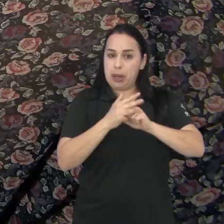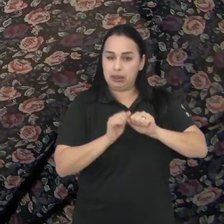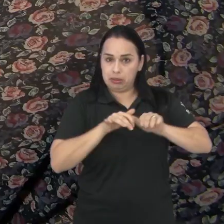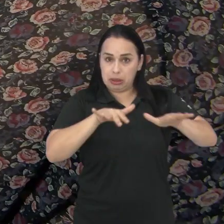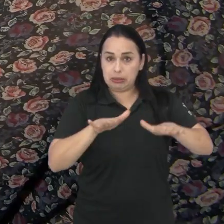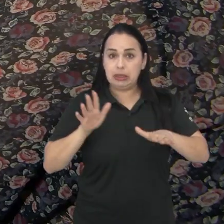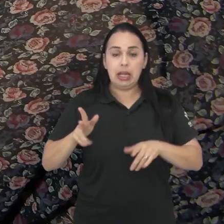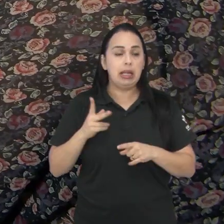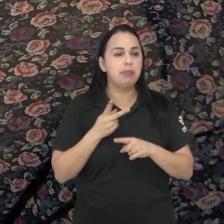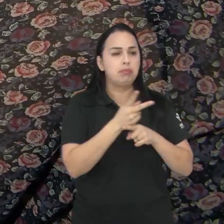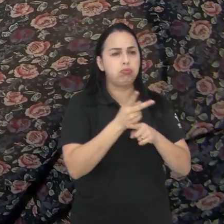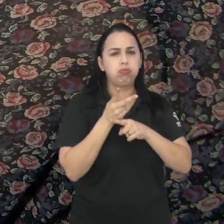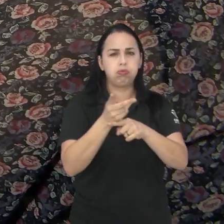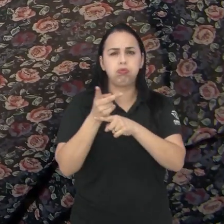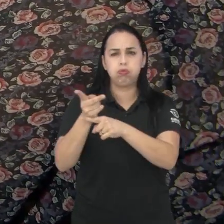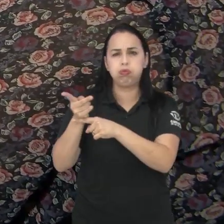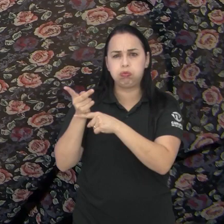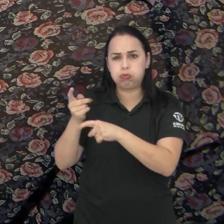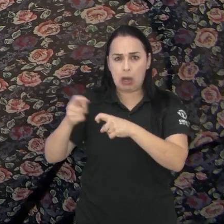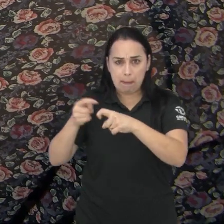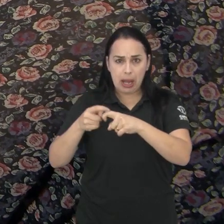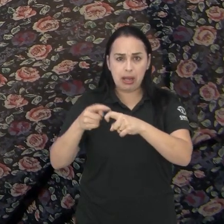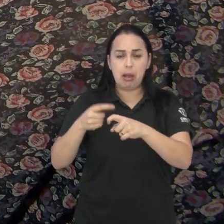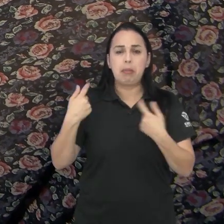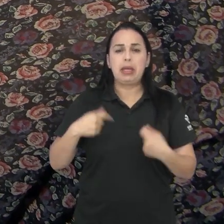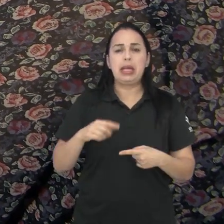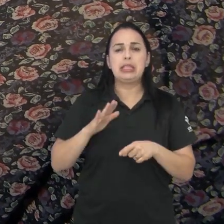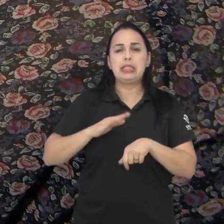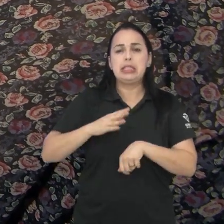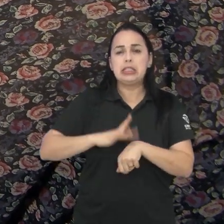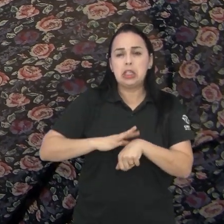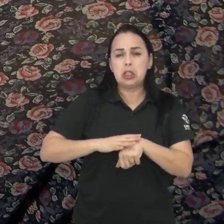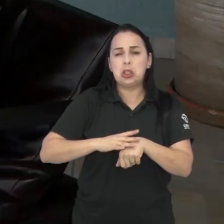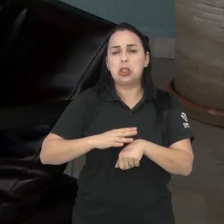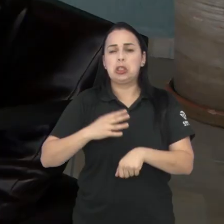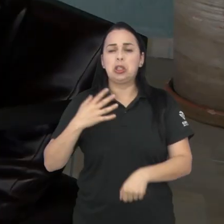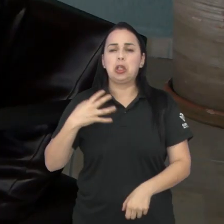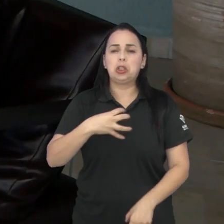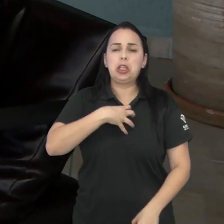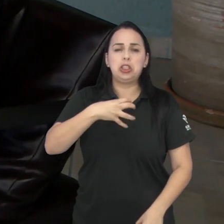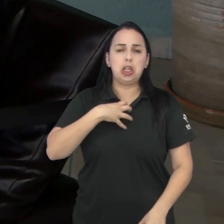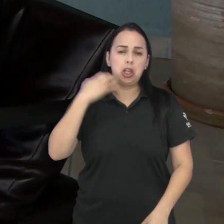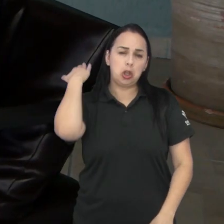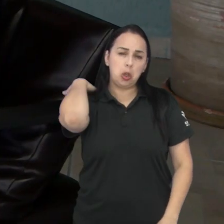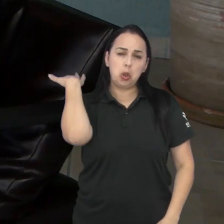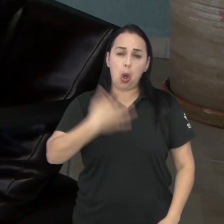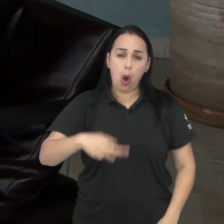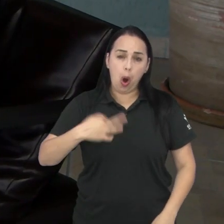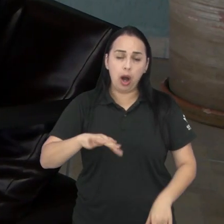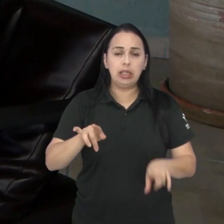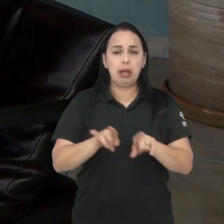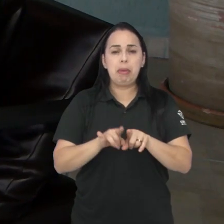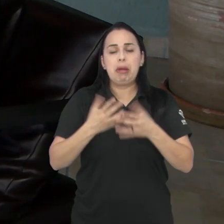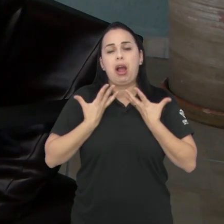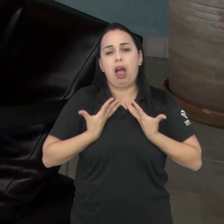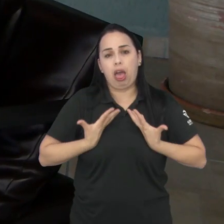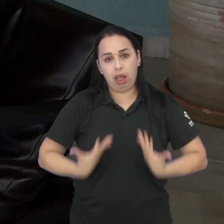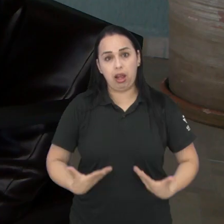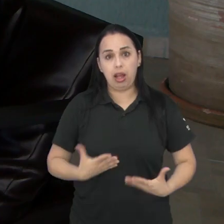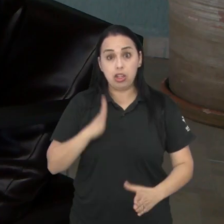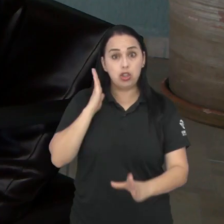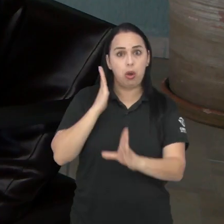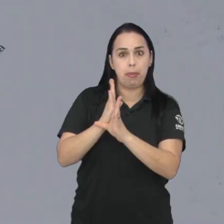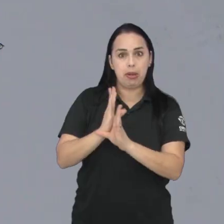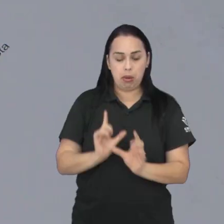pandemia após irem vários especialistas médicos por conta de dores nas costas e cansaço extremo Ela foi diagnosticada